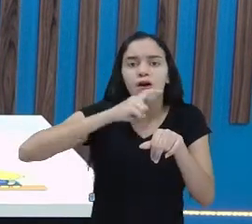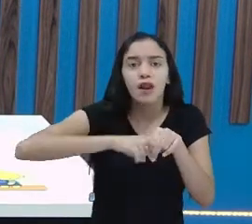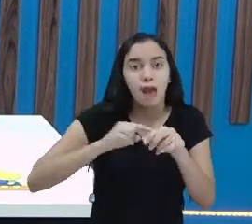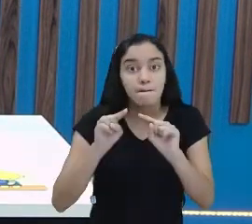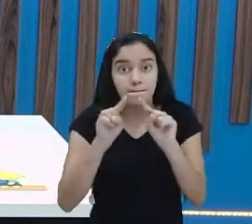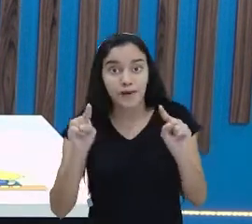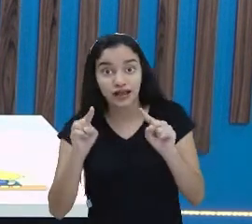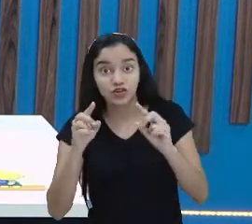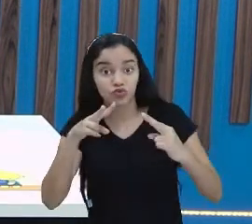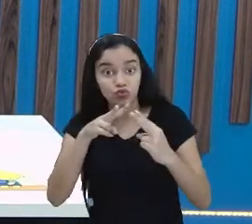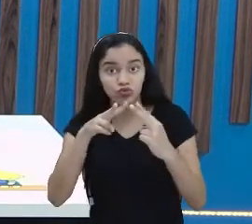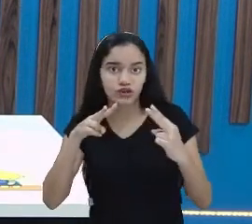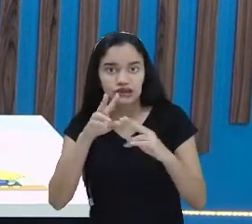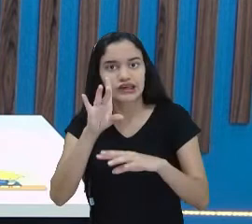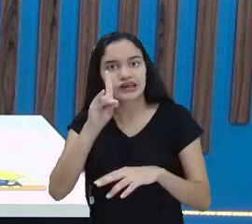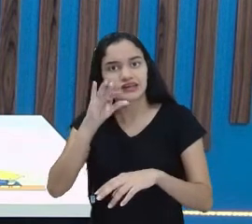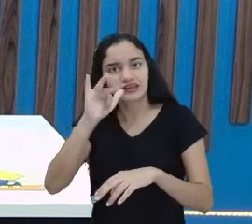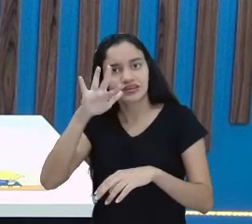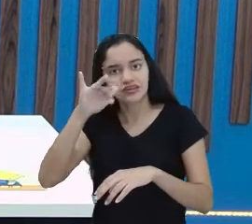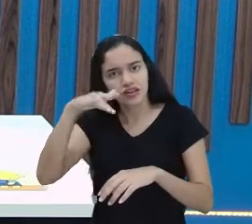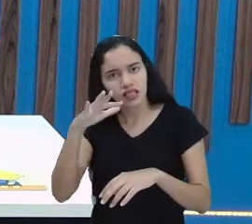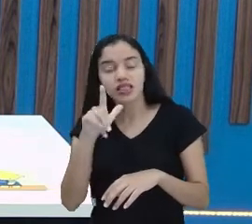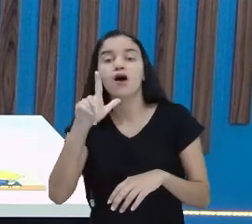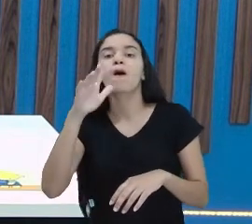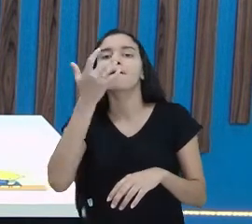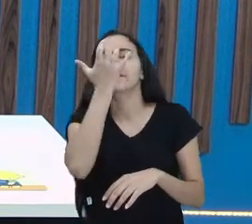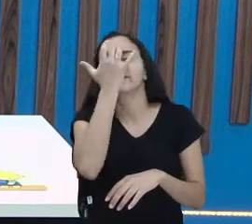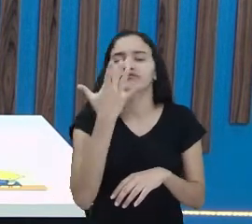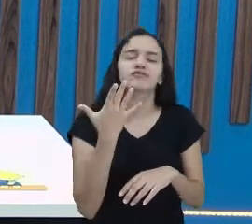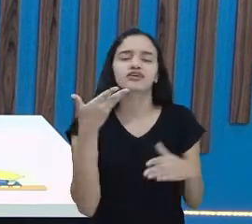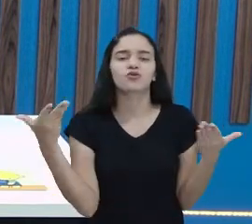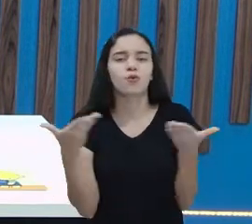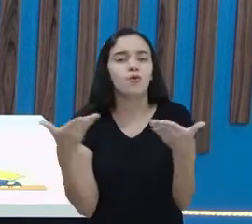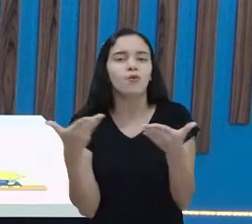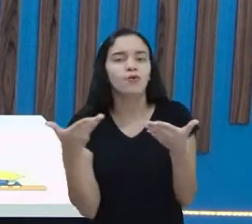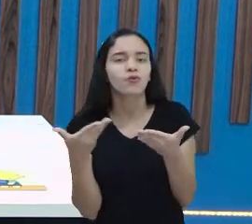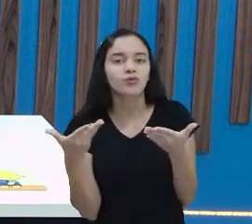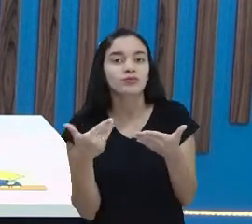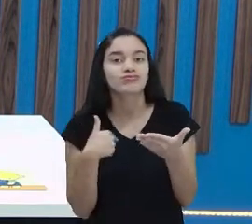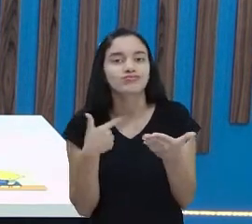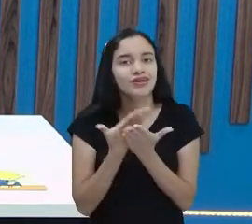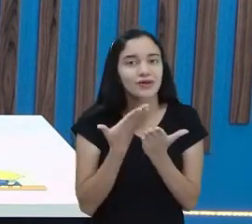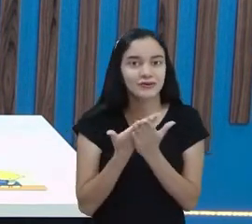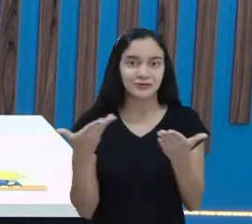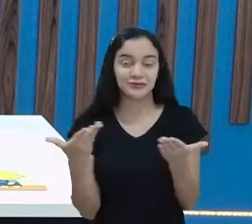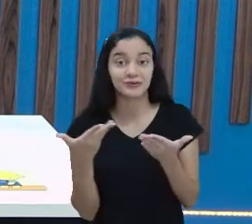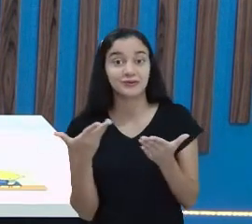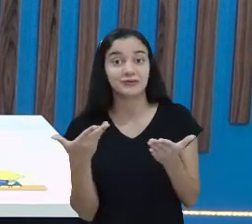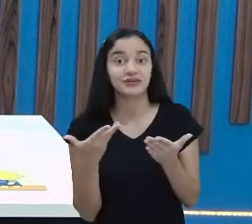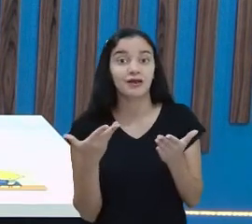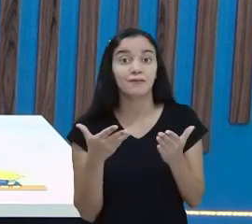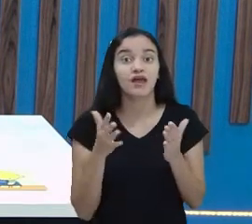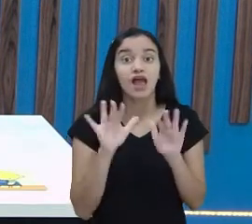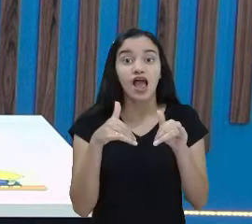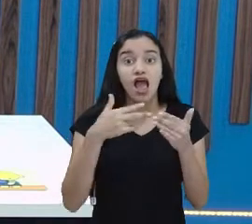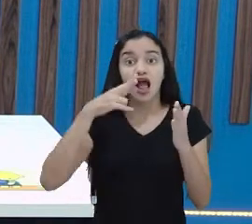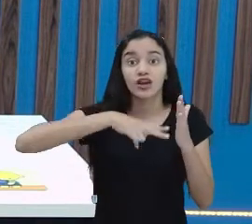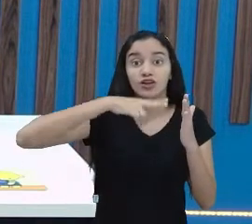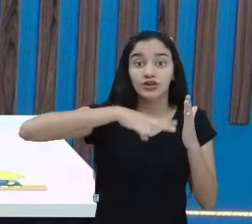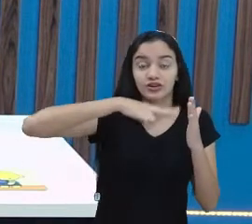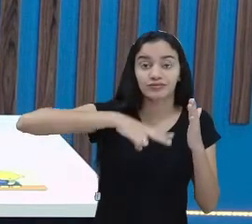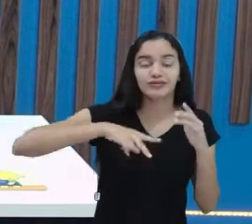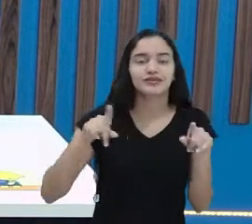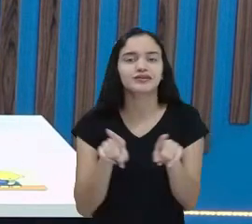relógio digital é bem mais fácil. E é isso que iremos aprender a realizar na aula de hoje, a leitura de horas cheias